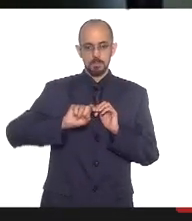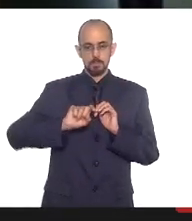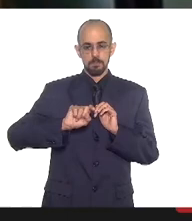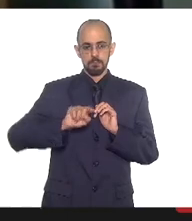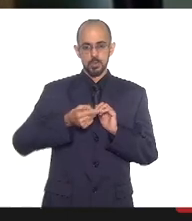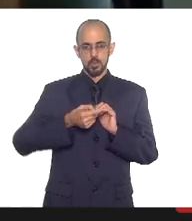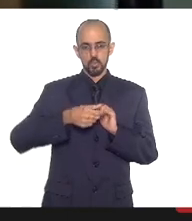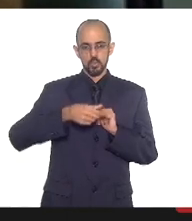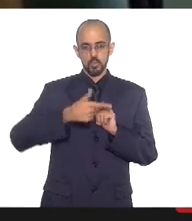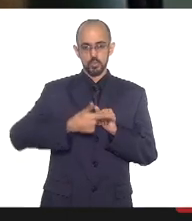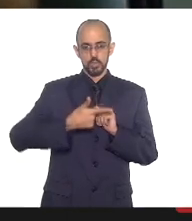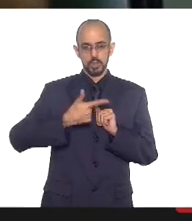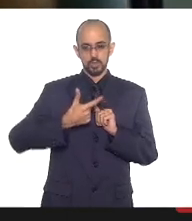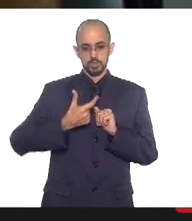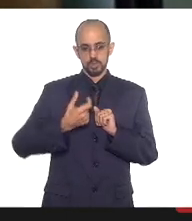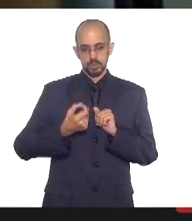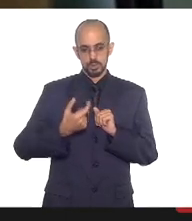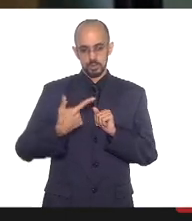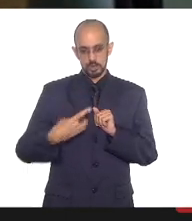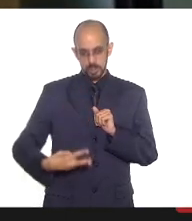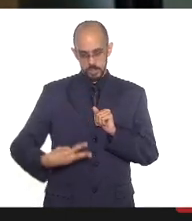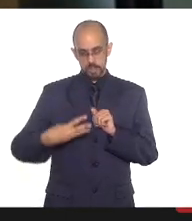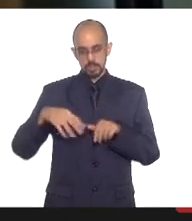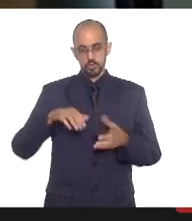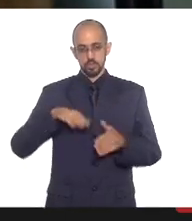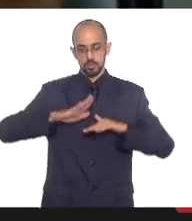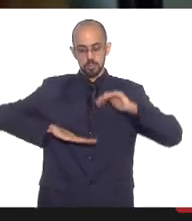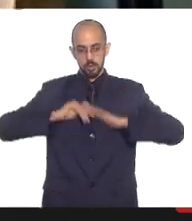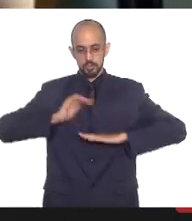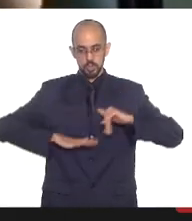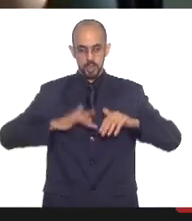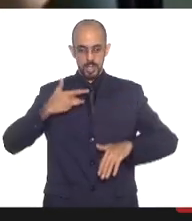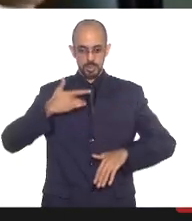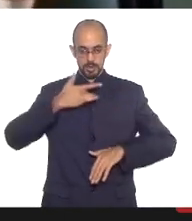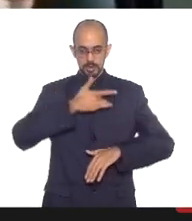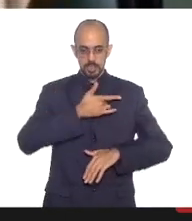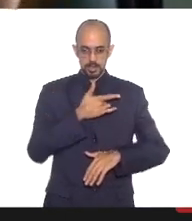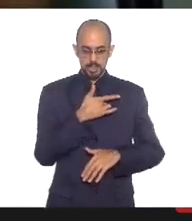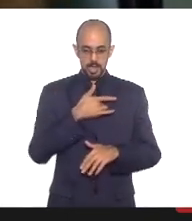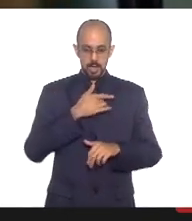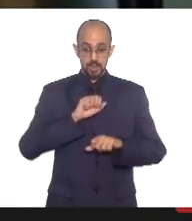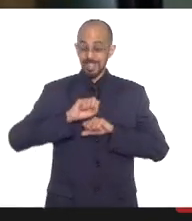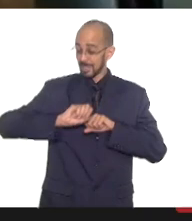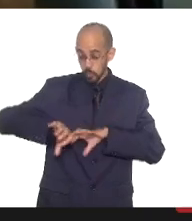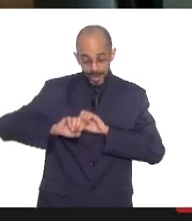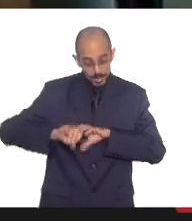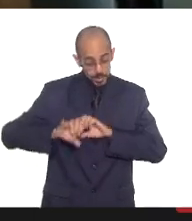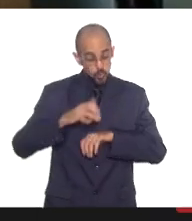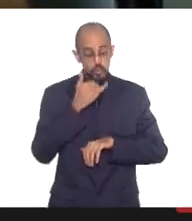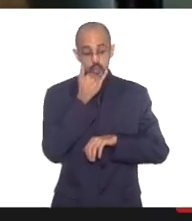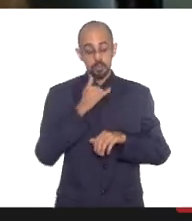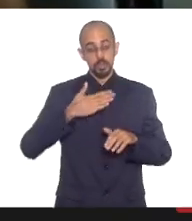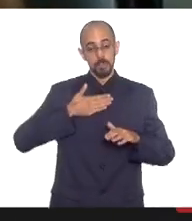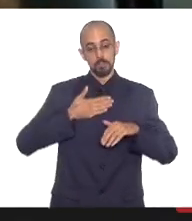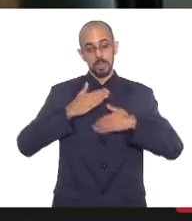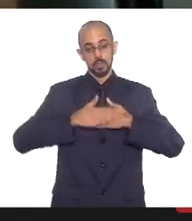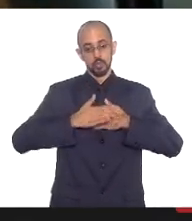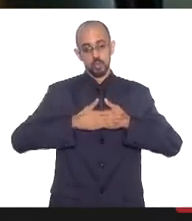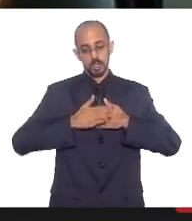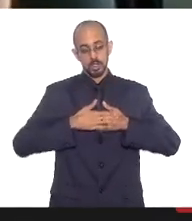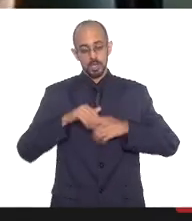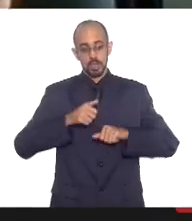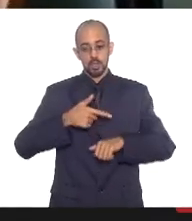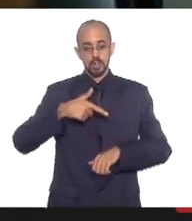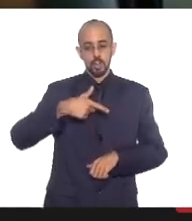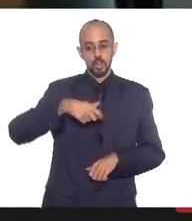9203 que cuida dos profissionais da área da Educação a lei até de minha autoria a lei 9237